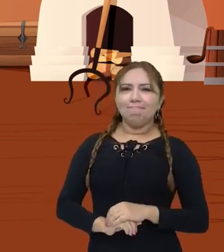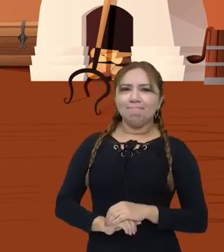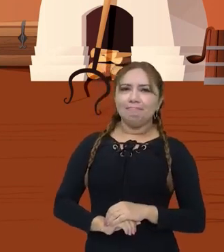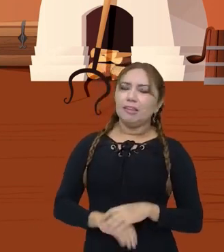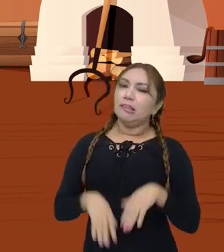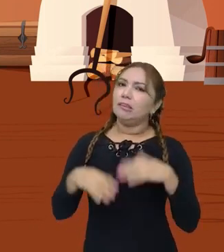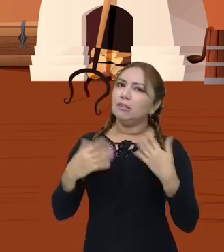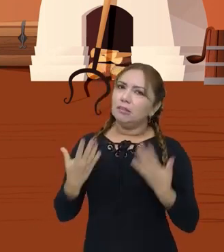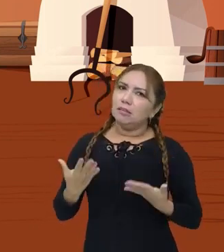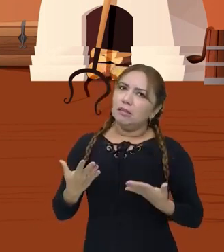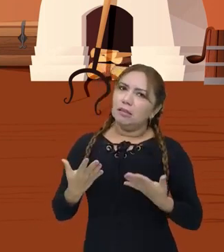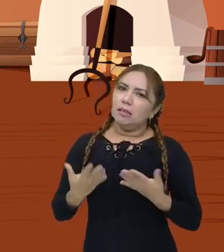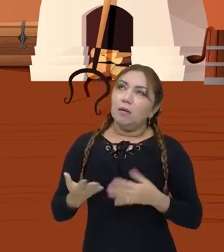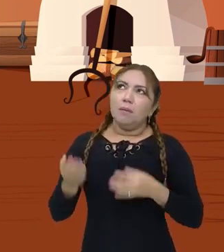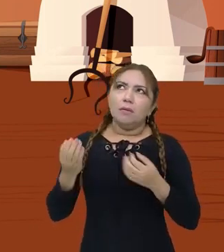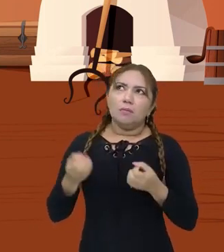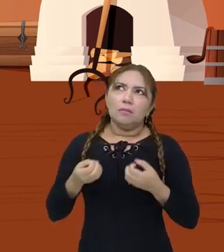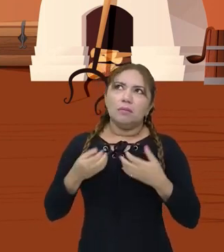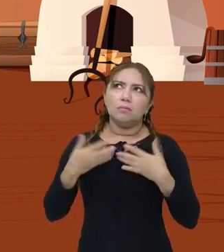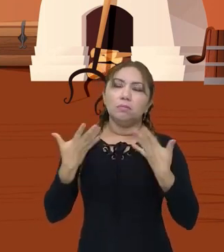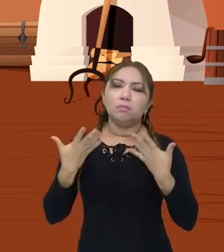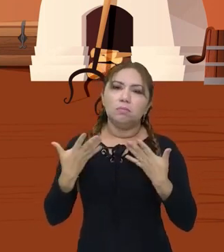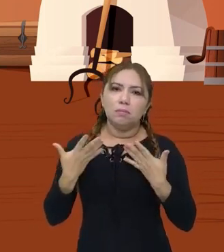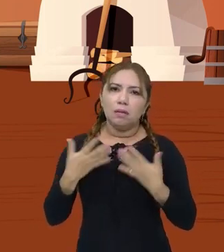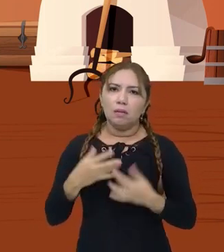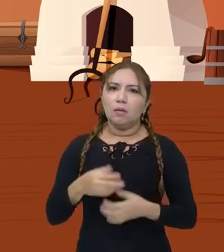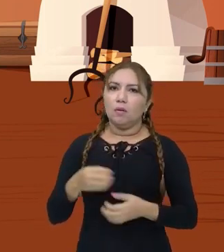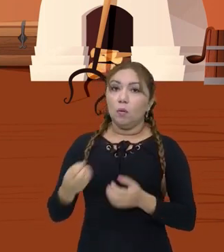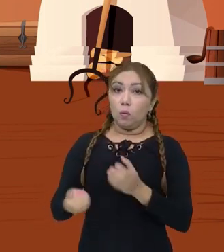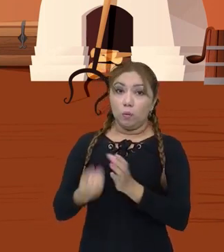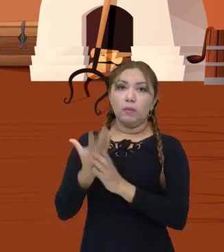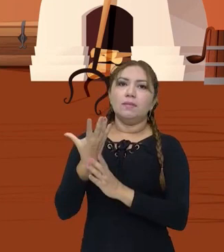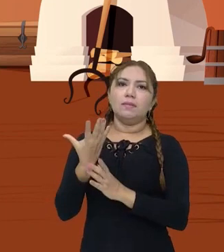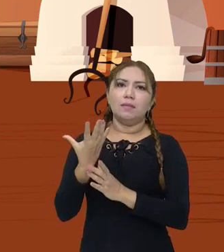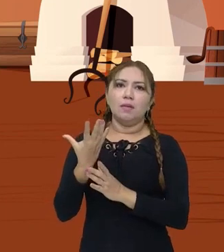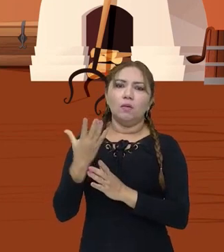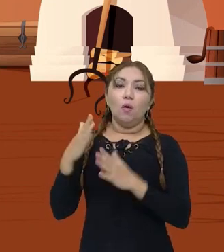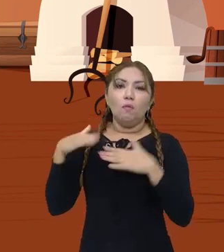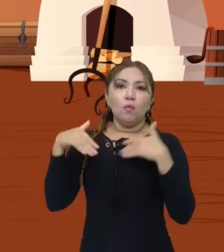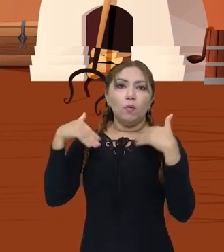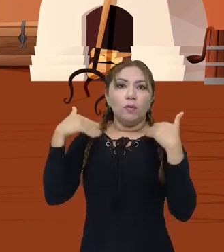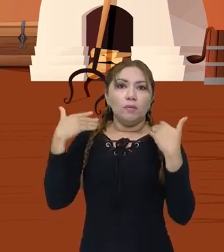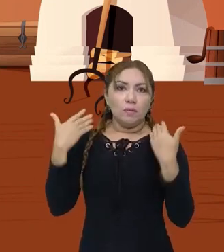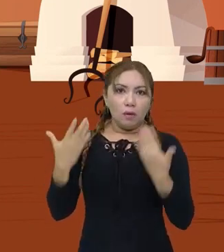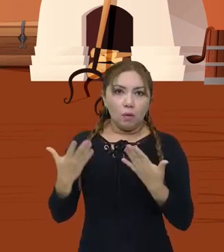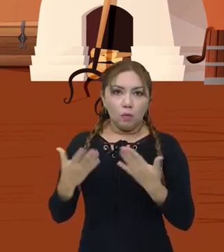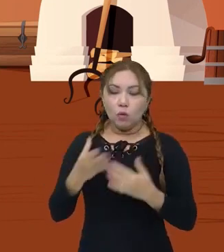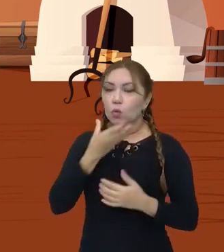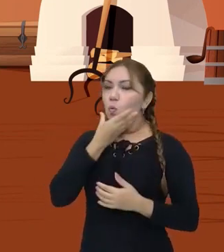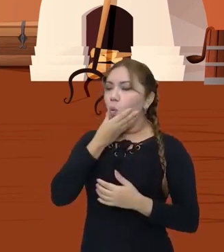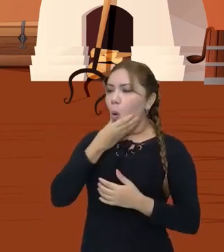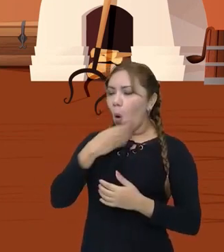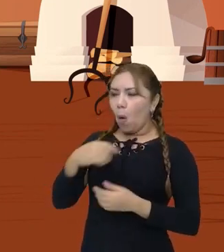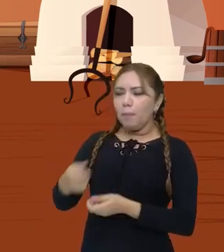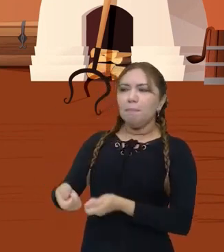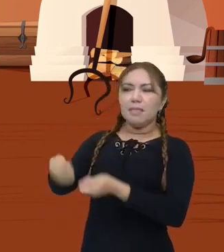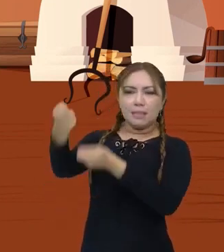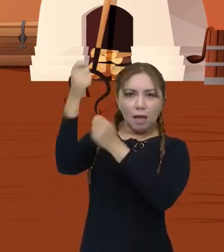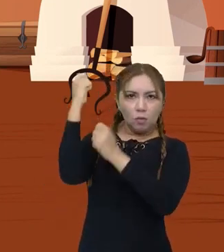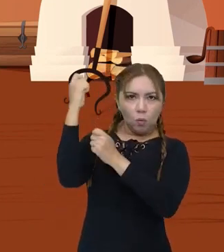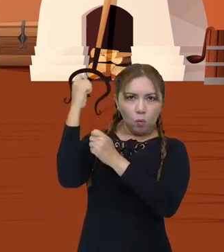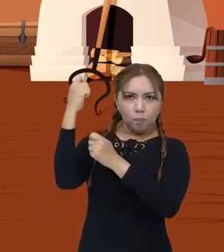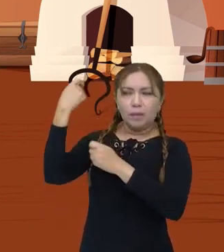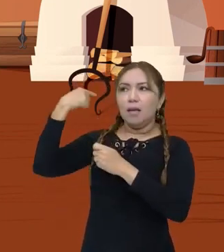Algo muito surpreendente aconteceu. E foi então que o pescador foi